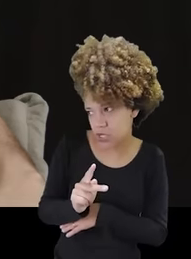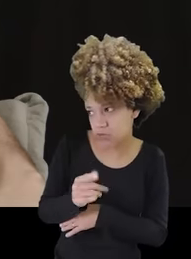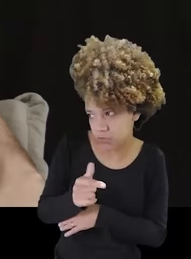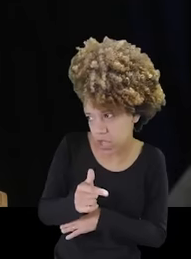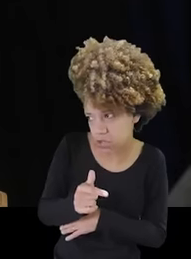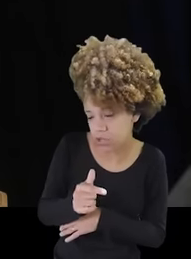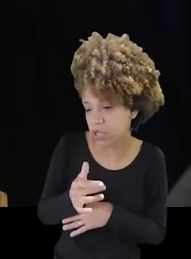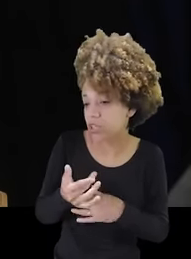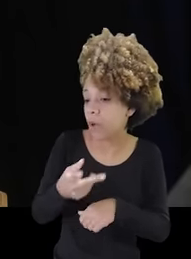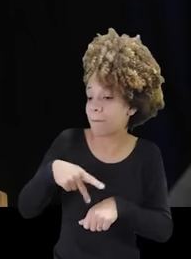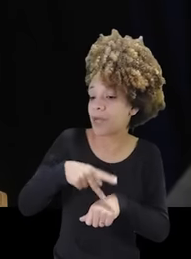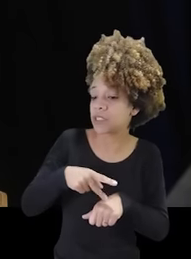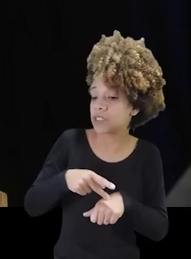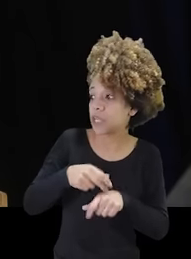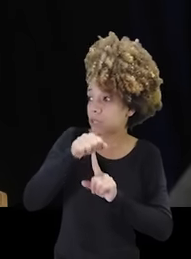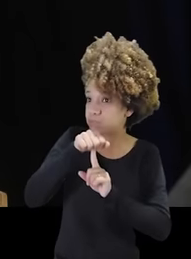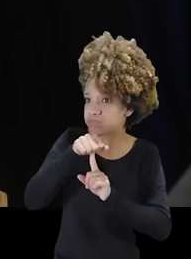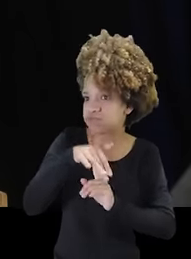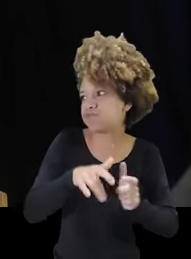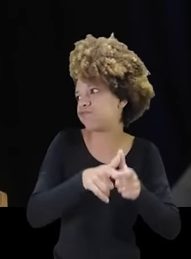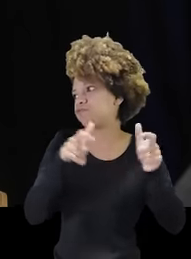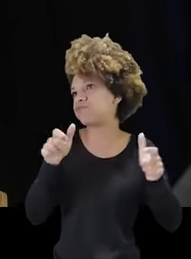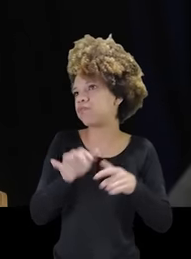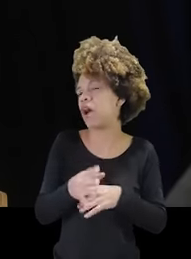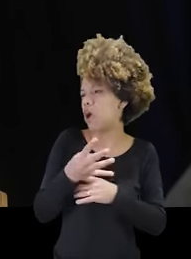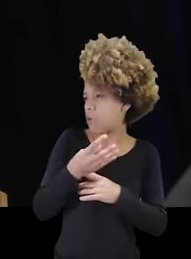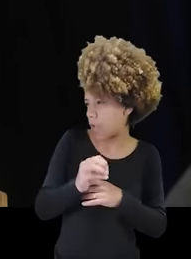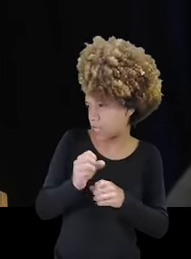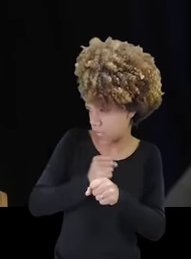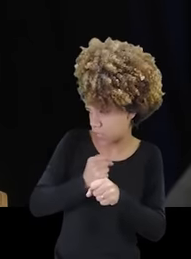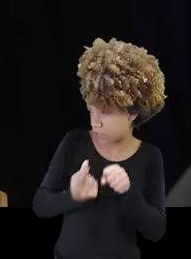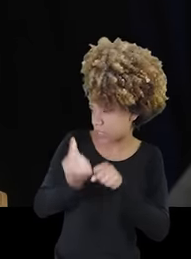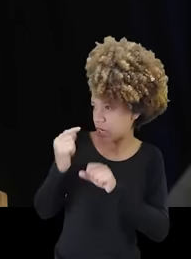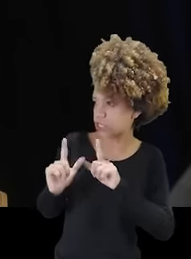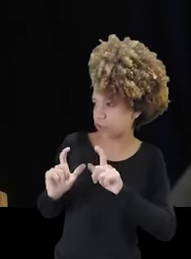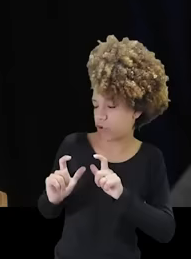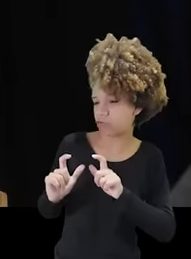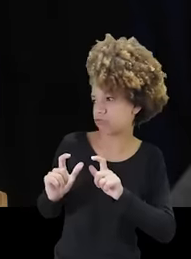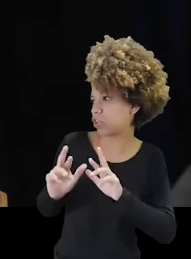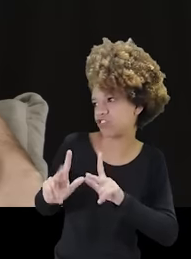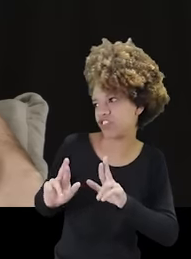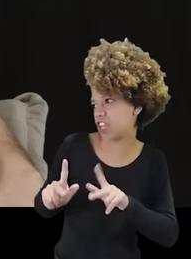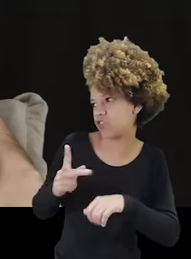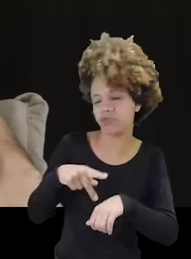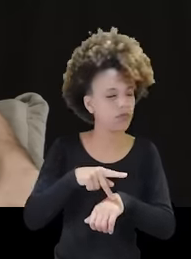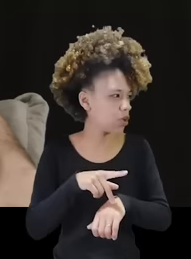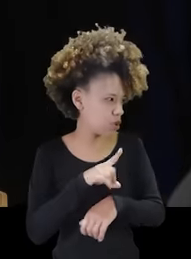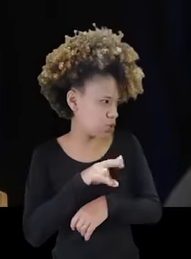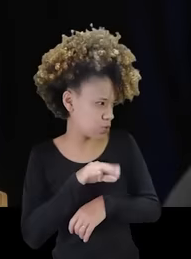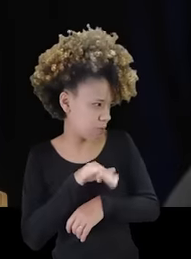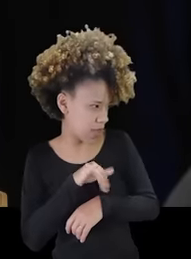então eles foram um país que cresceu muito rápido se você pegar a foto de 40 anos atrás é assim outro país meio Dubai